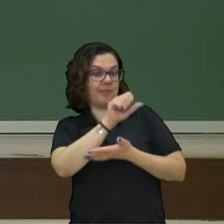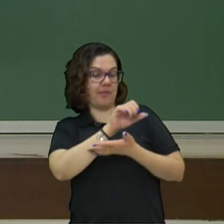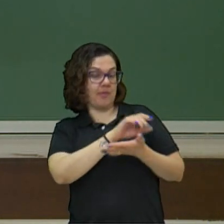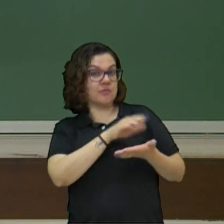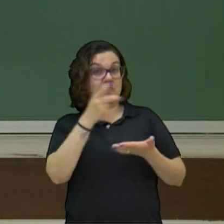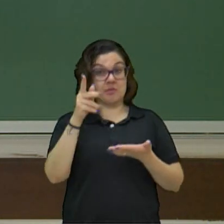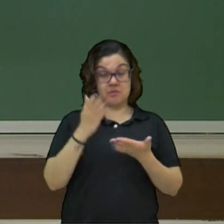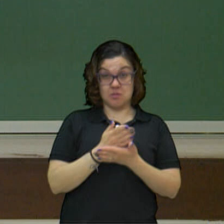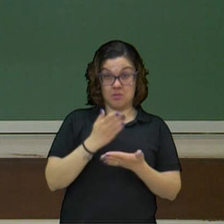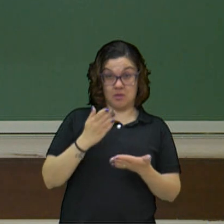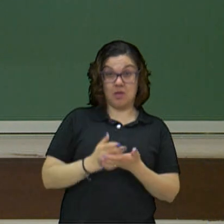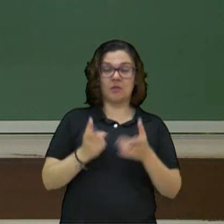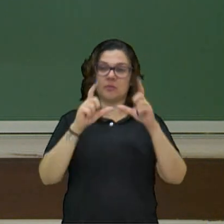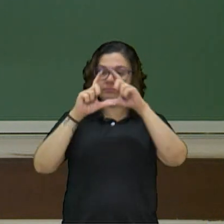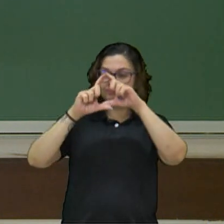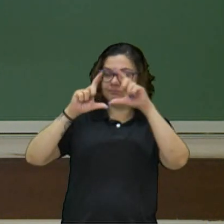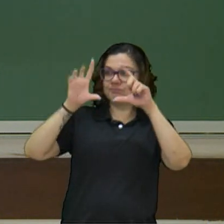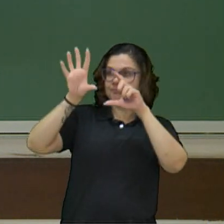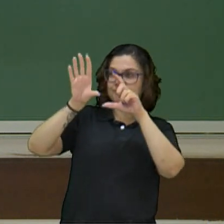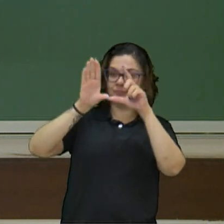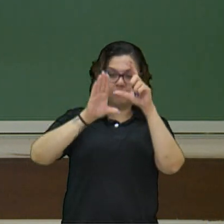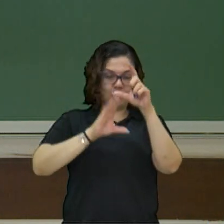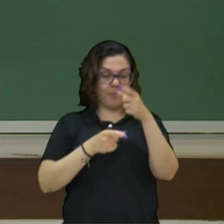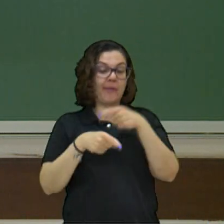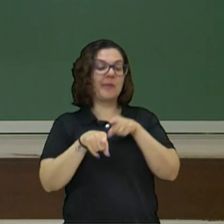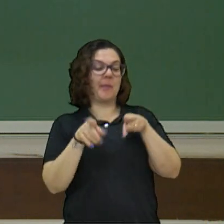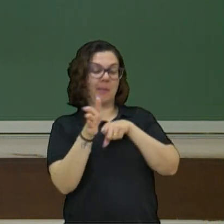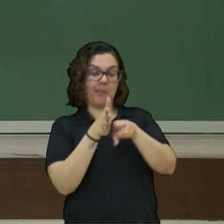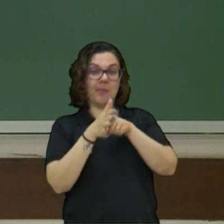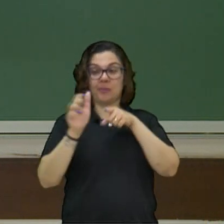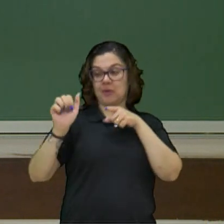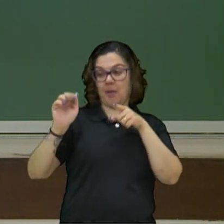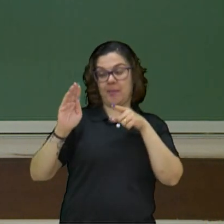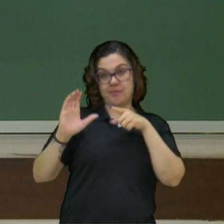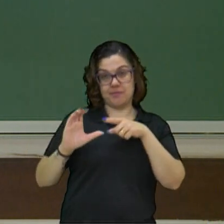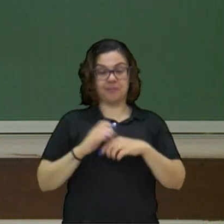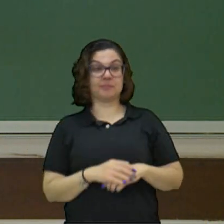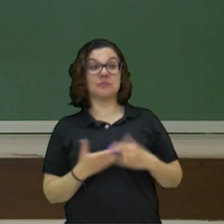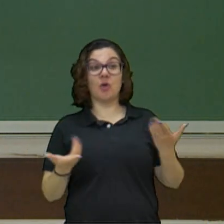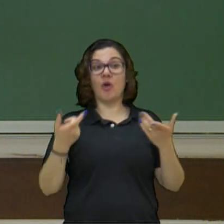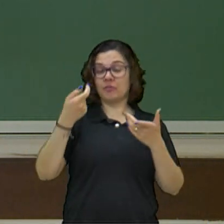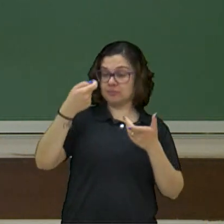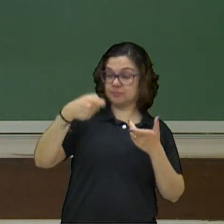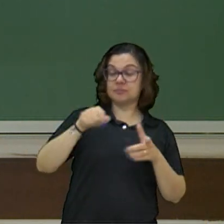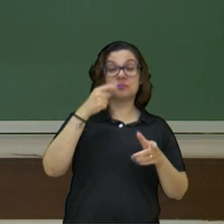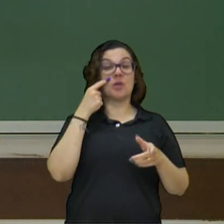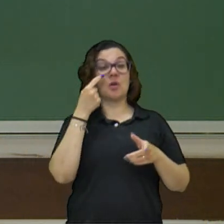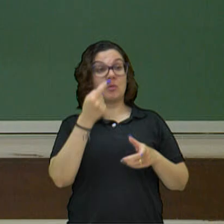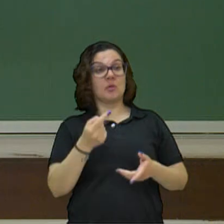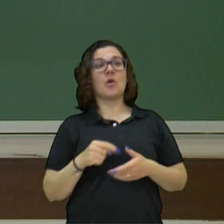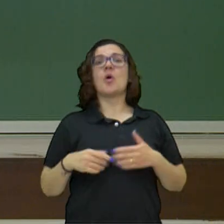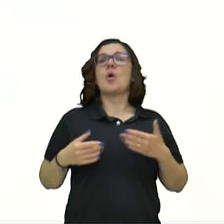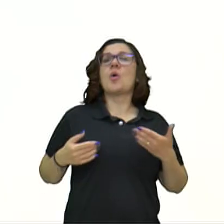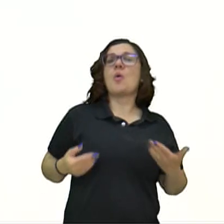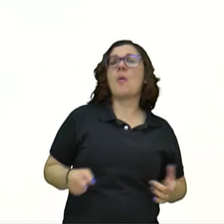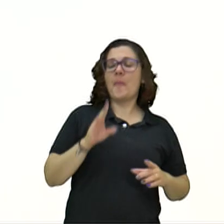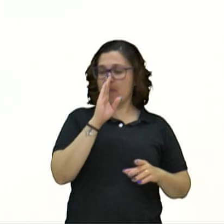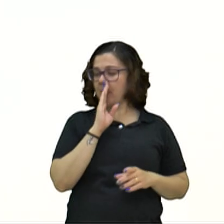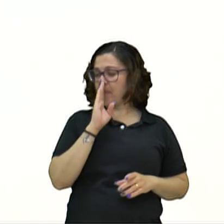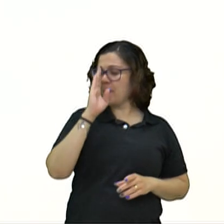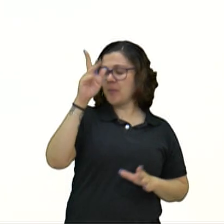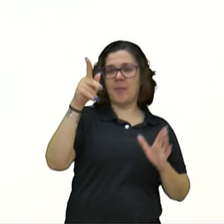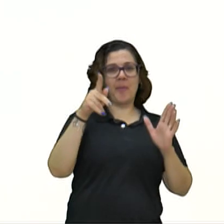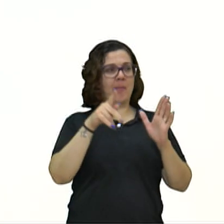atividades no seu caderno tá água enunciado e as alternativas então vamos lá correção vamos fazer a releitura quais as principais